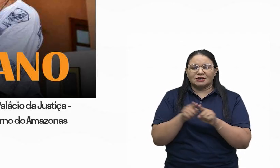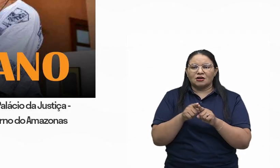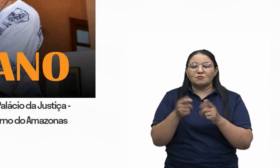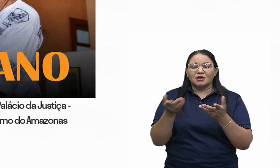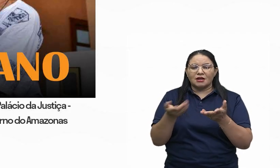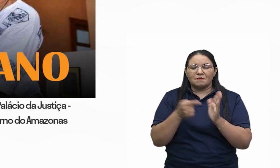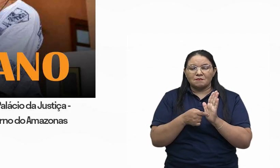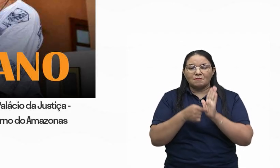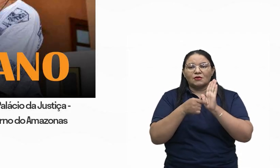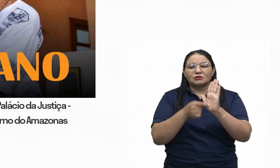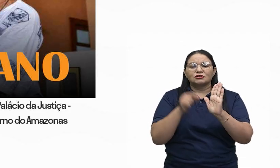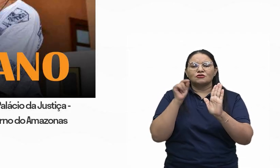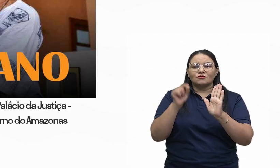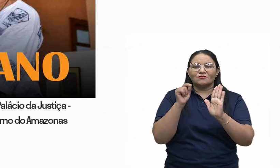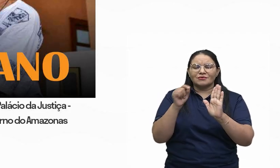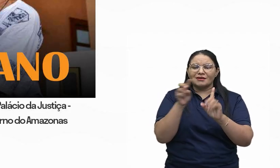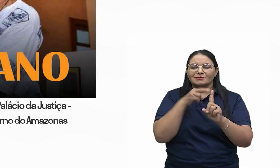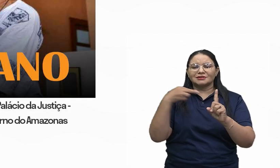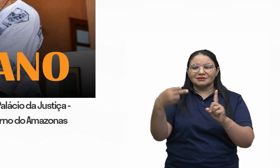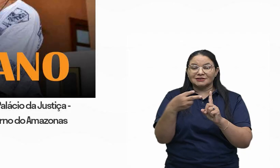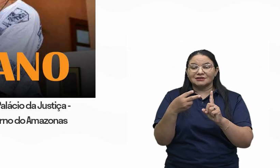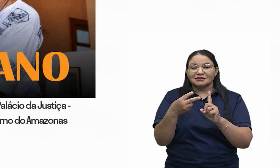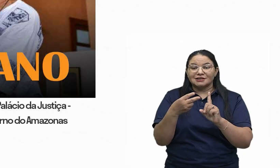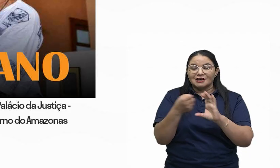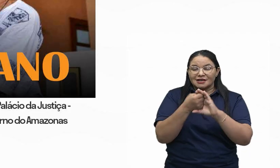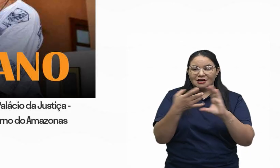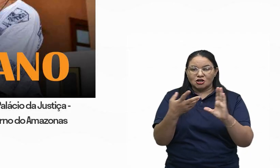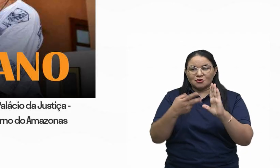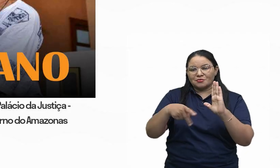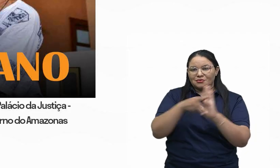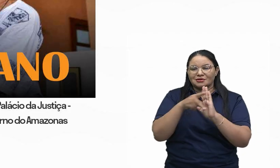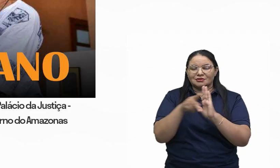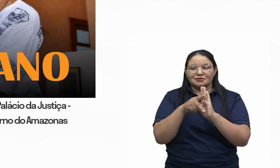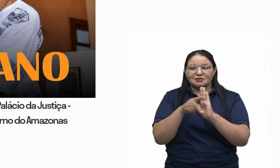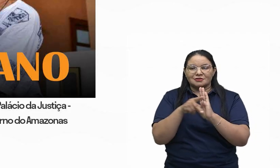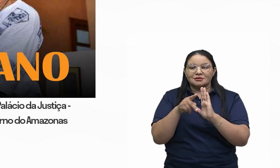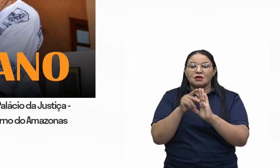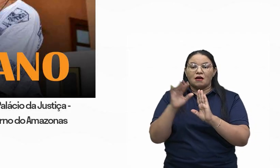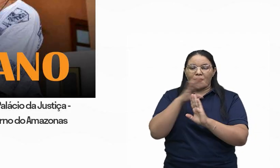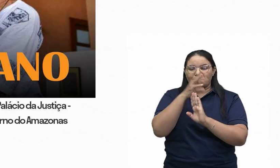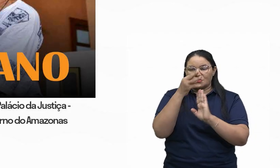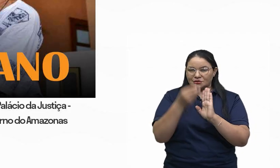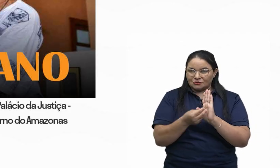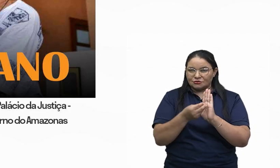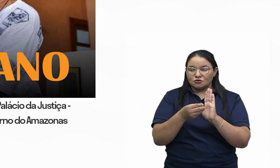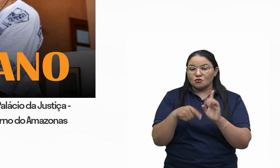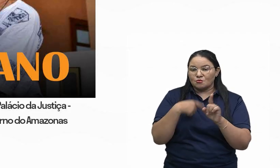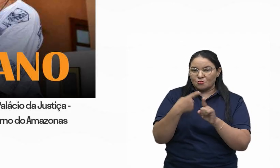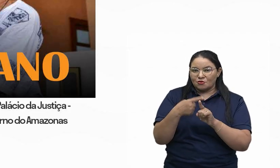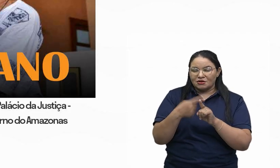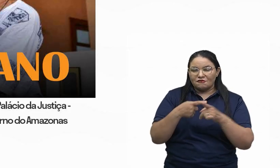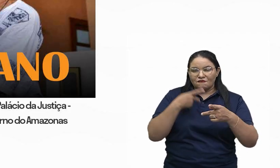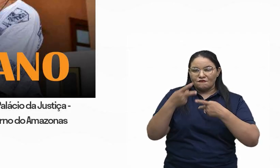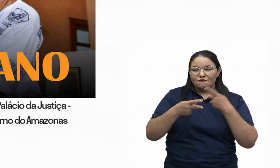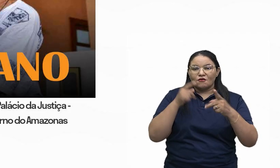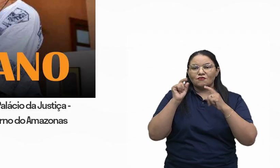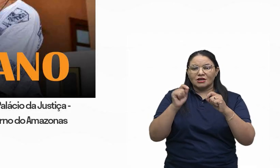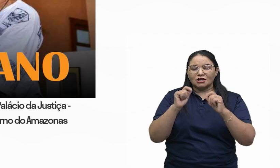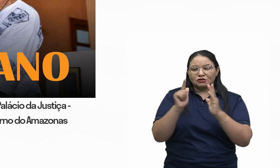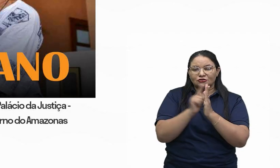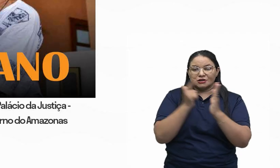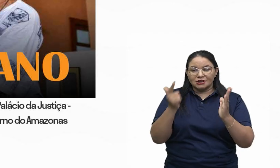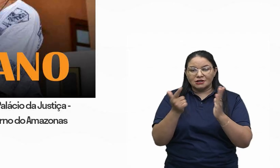olhar muito característico com relação à Amazônia, porque ele traz um olhar do jornalismo, traz o olhar